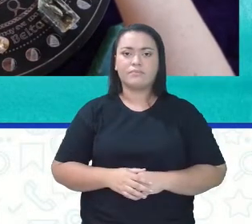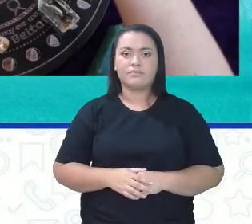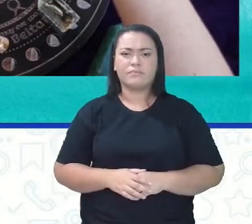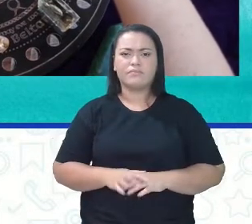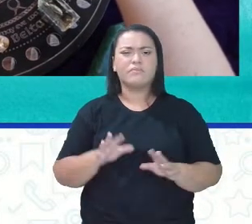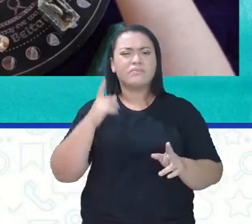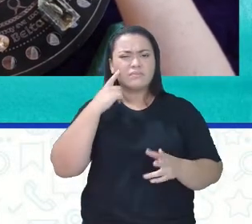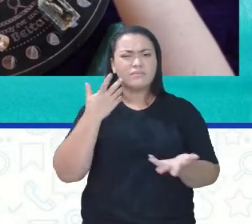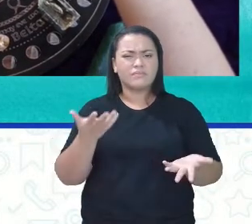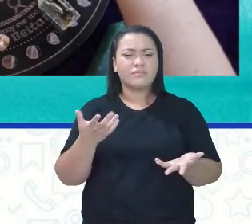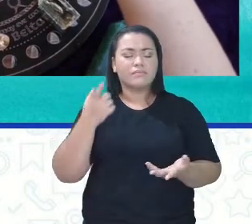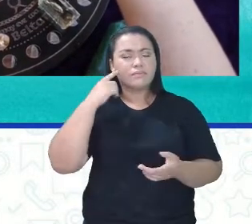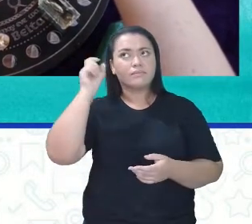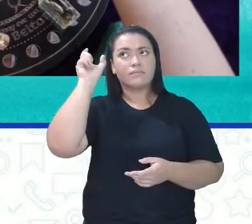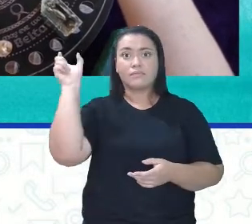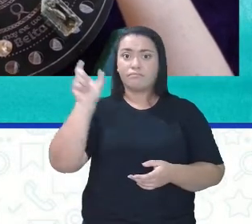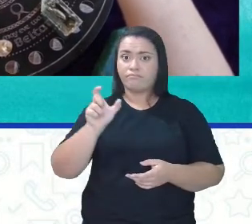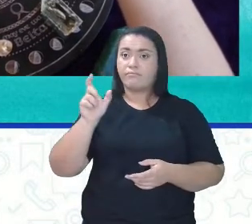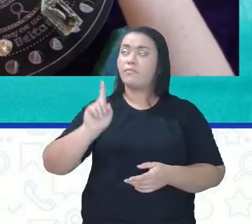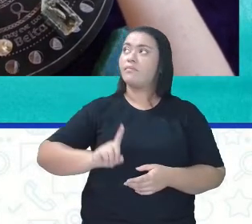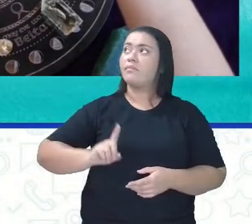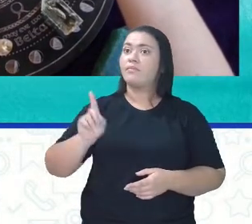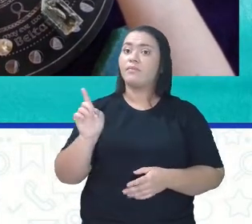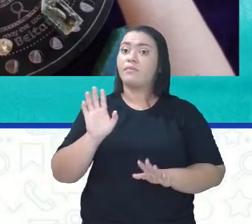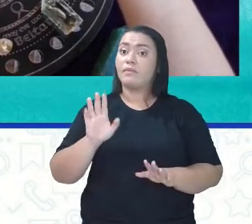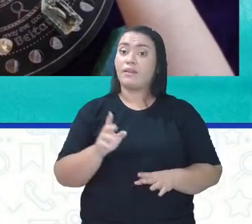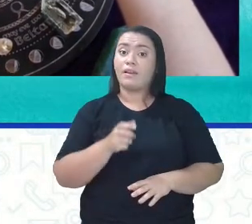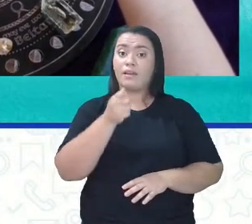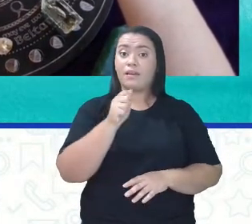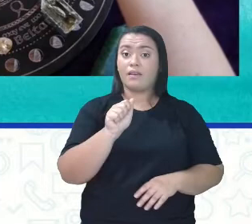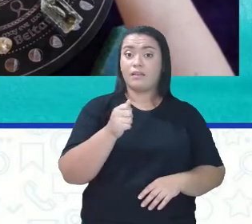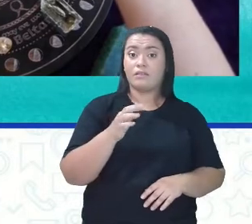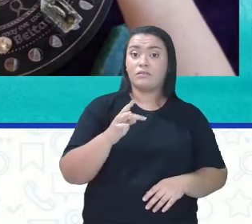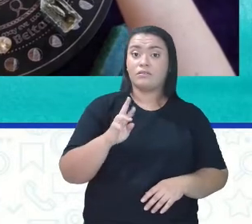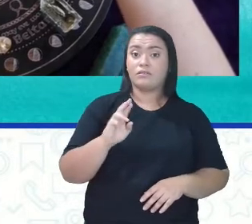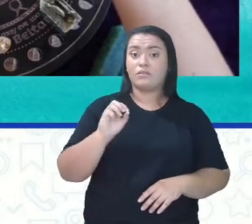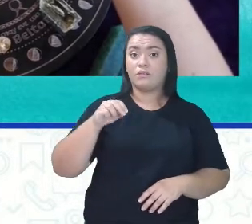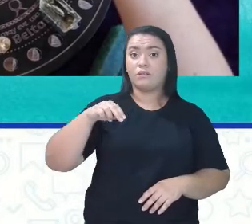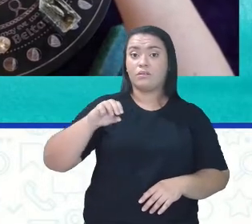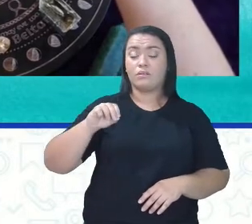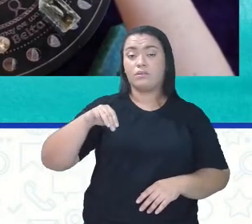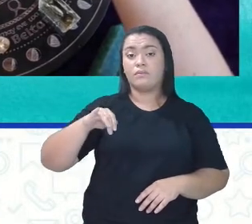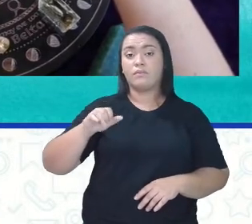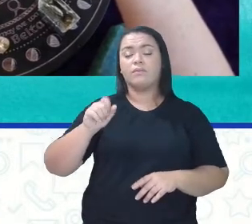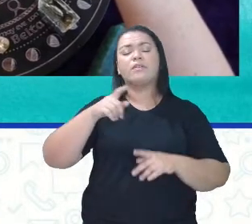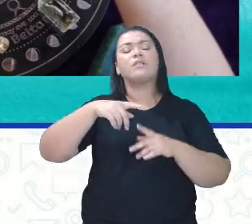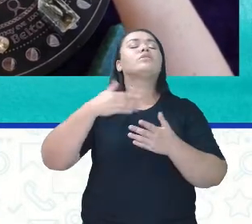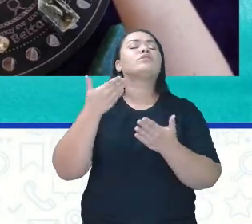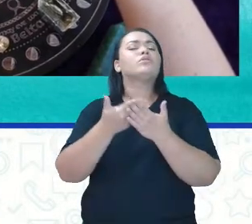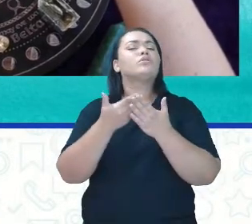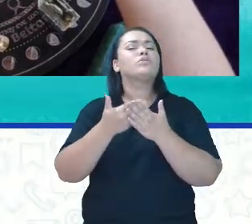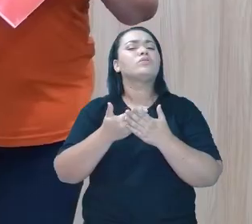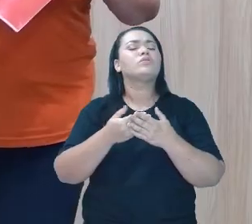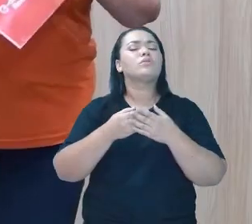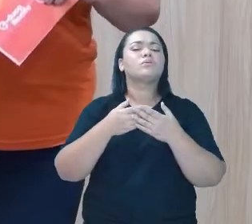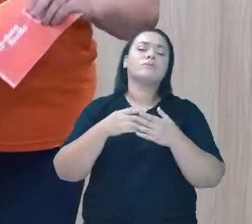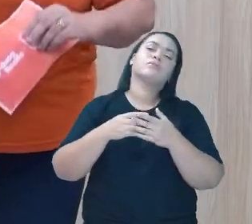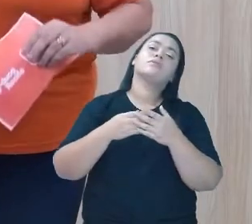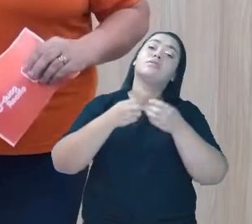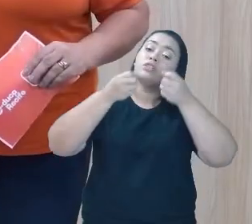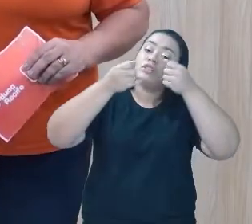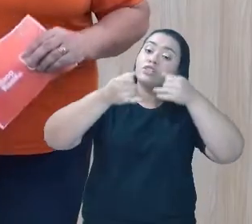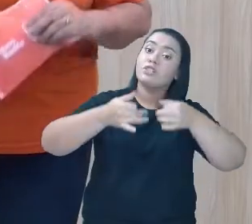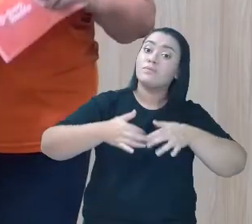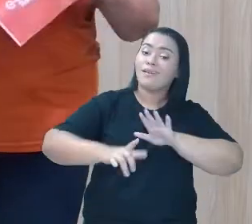outra. Vejam que interessante. Então, a astronomia, ela estuda e explica as leis